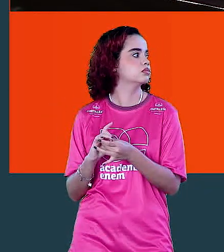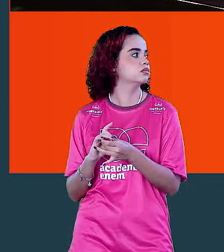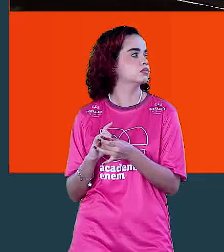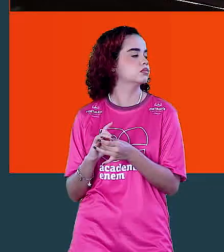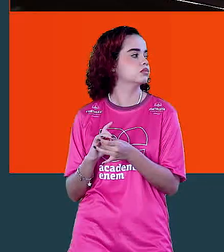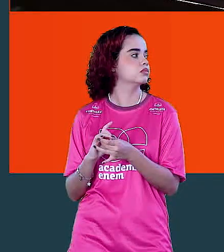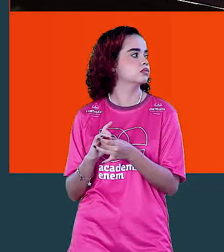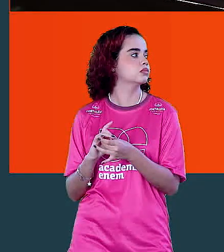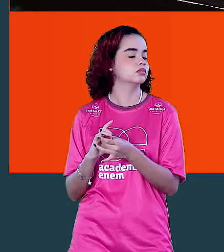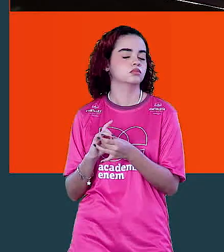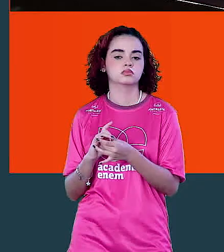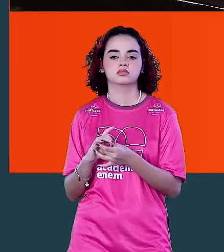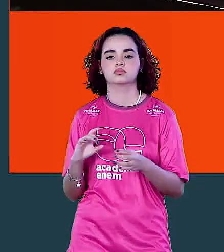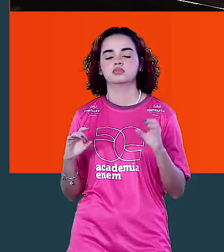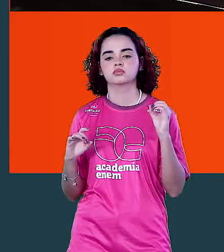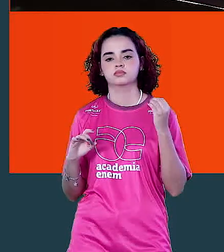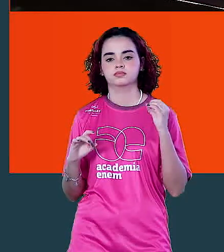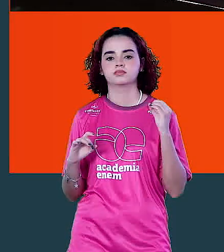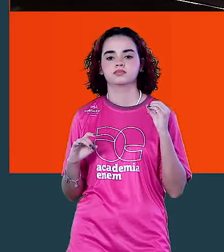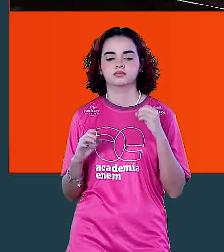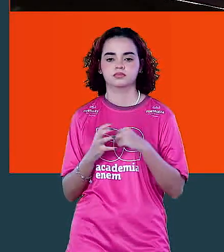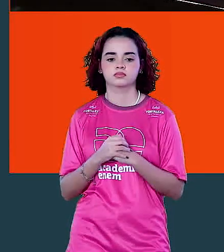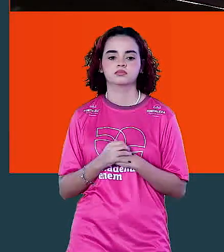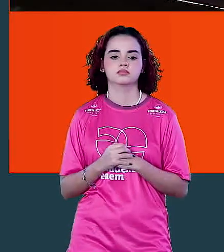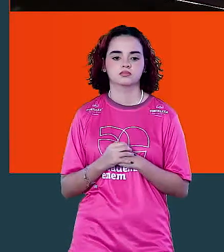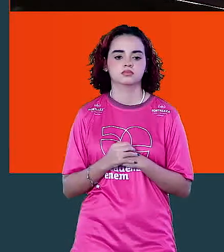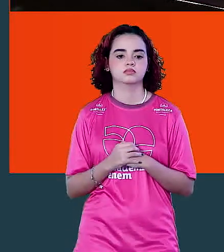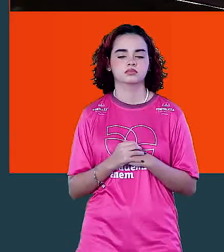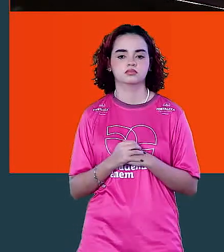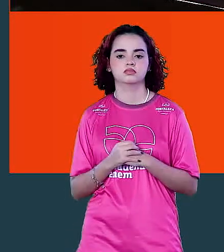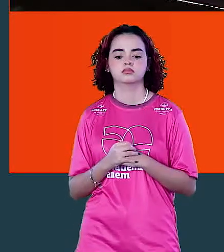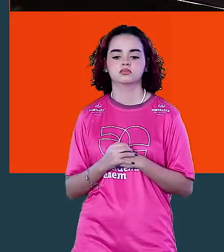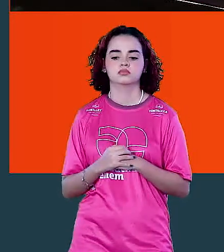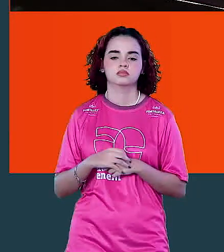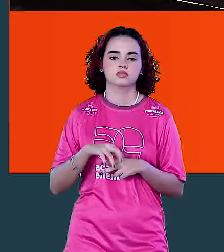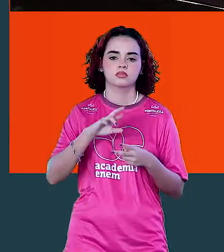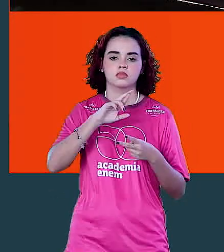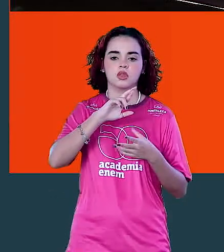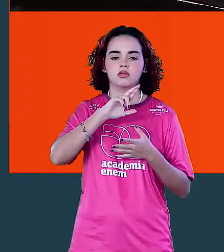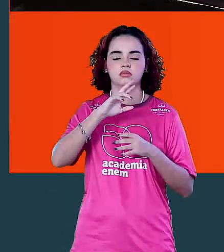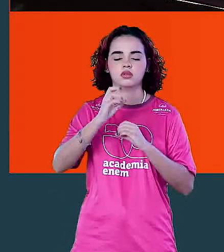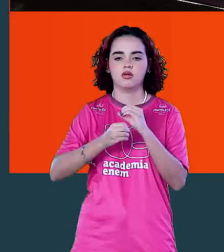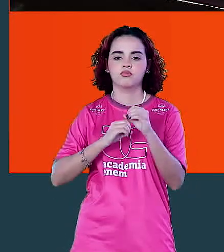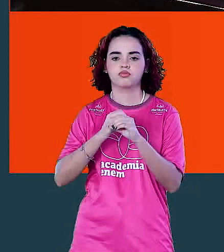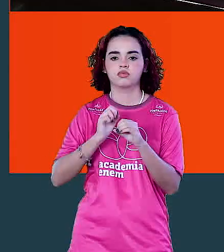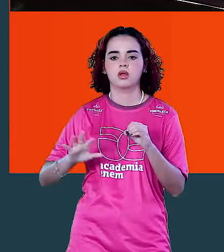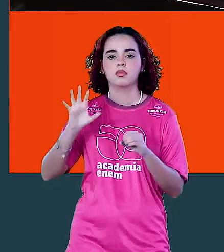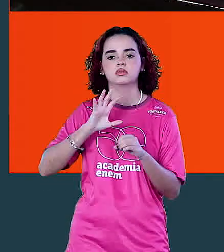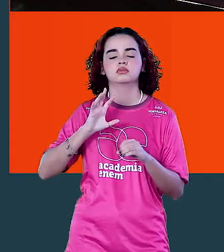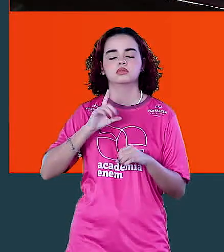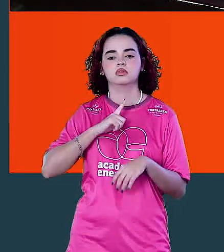Peraí. Com o oxigênio, não? Em vários pontos dessa molécula. Olha aí.